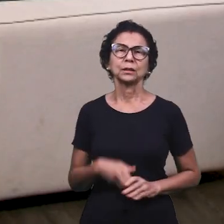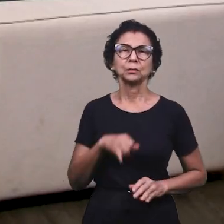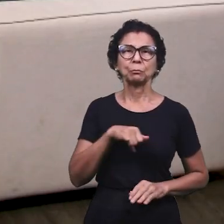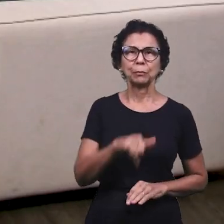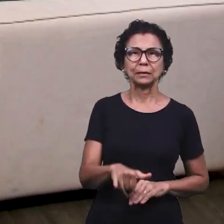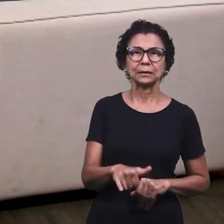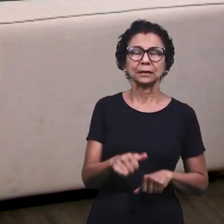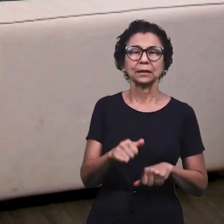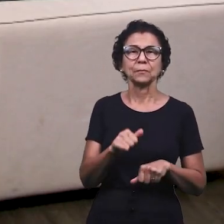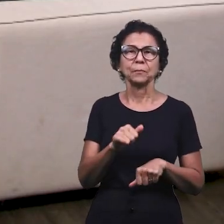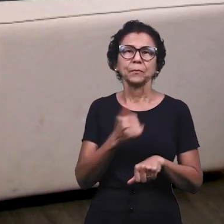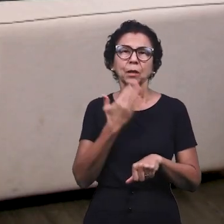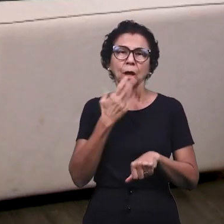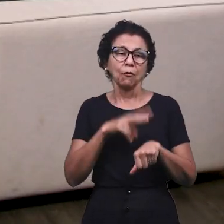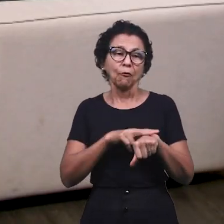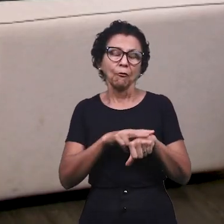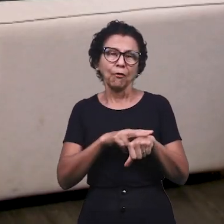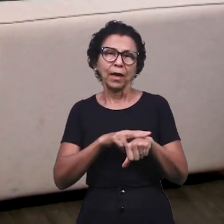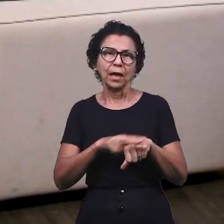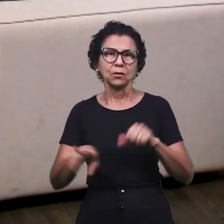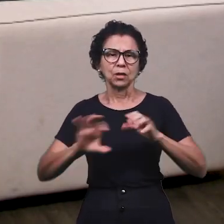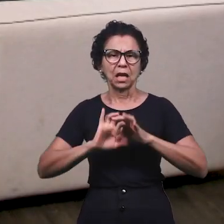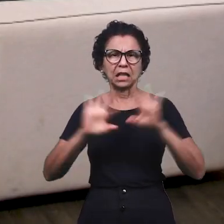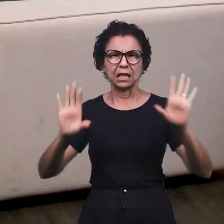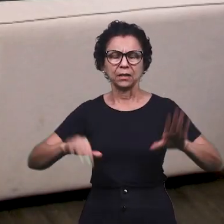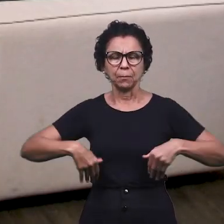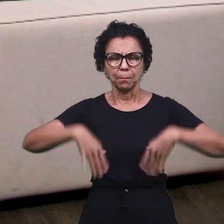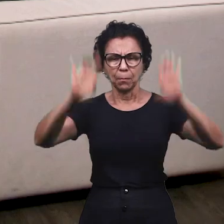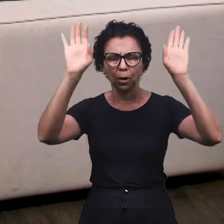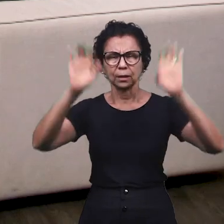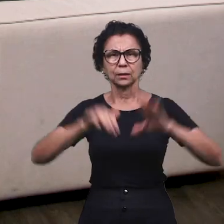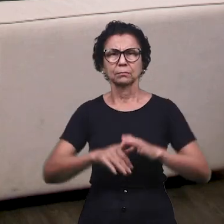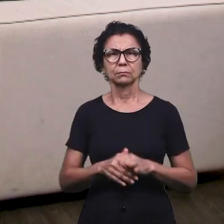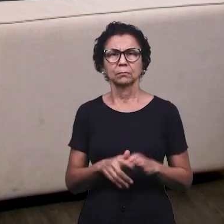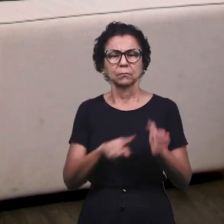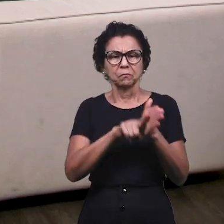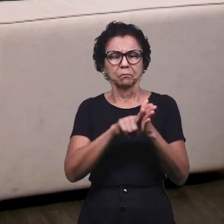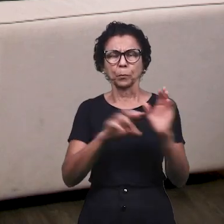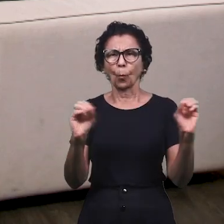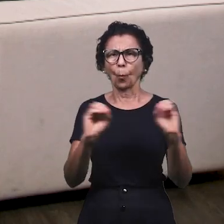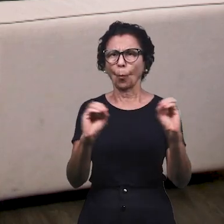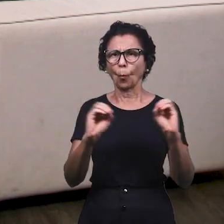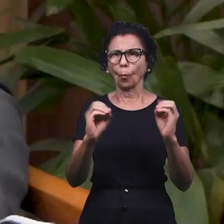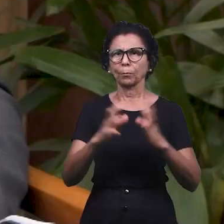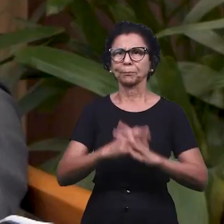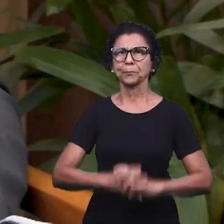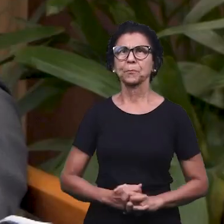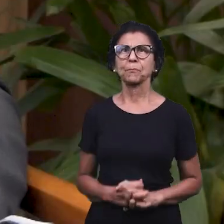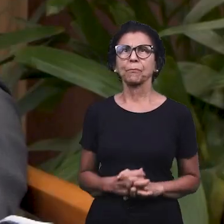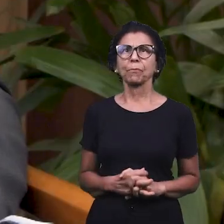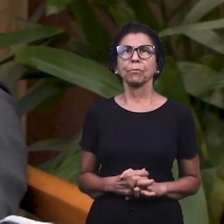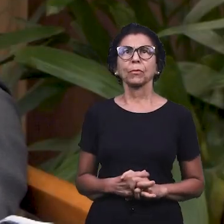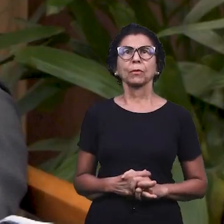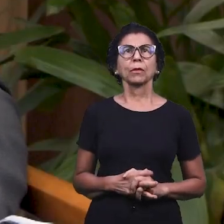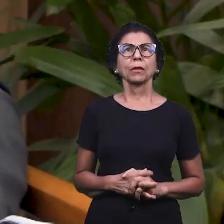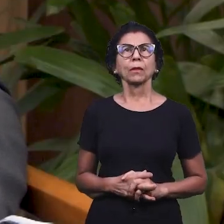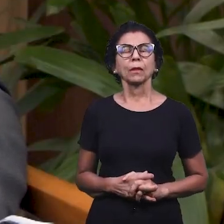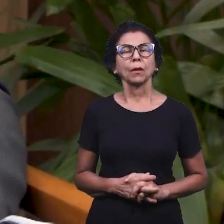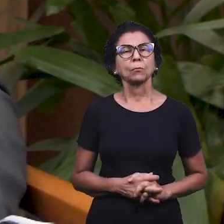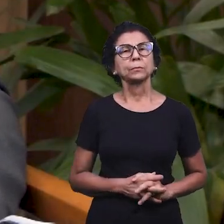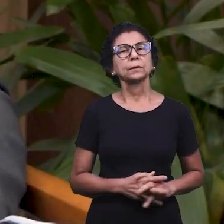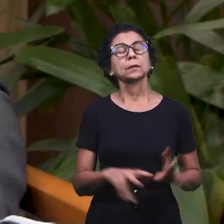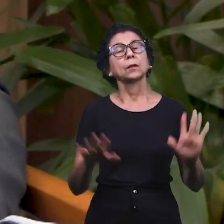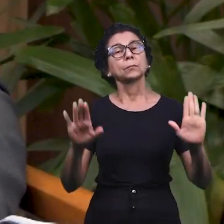pode se habilitar. Uma empresa pode se habilitar. Quando vocês falam de nacionalização, então nacionalização passa desde